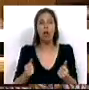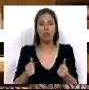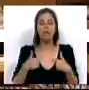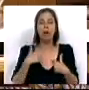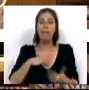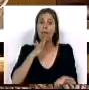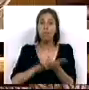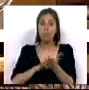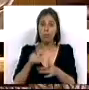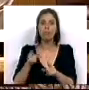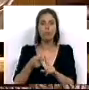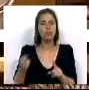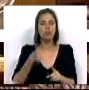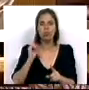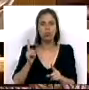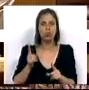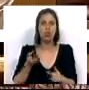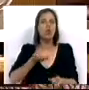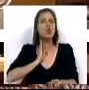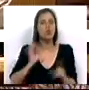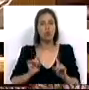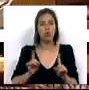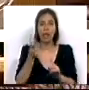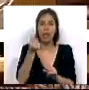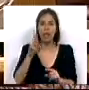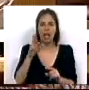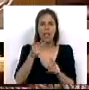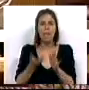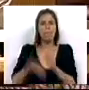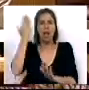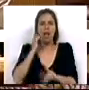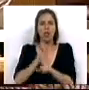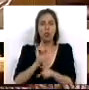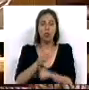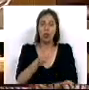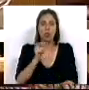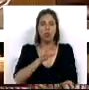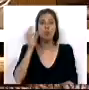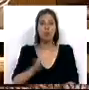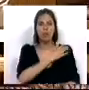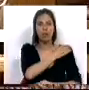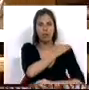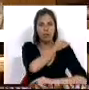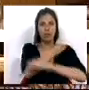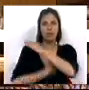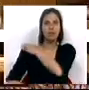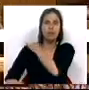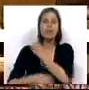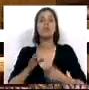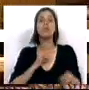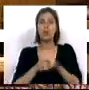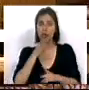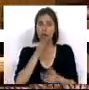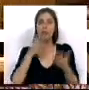queremos que a restauração não seja sujeita a uma taxa de IVA maior do que os 13%. Senhoras e